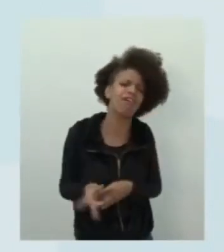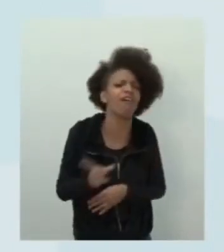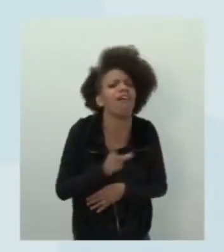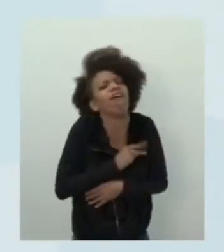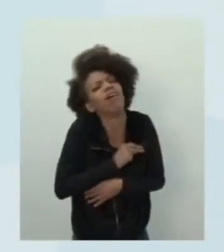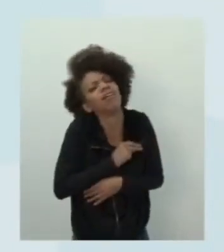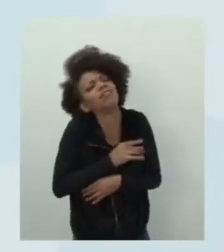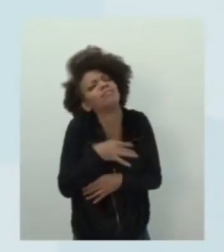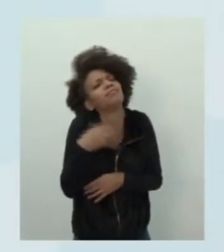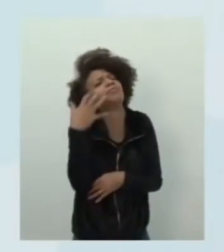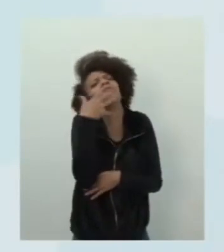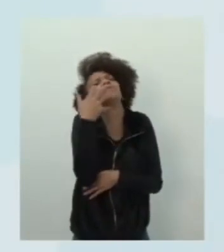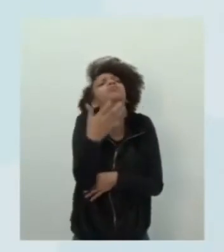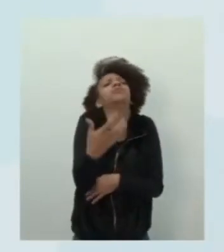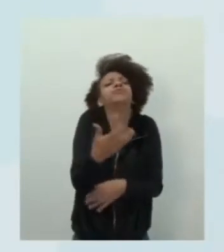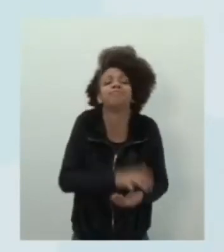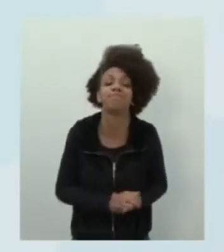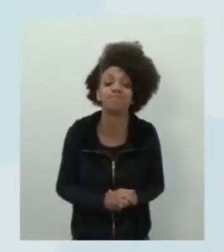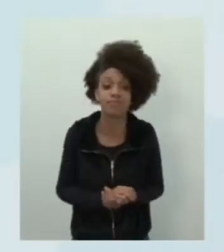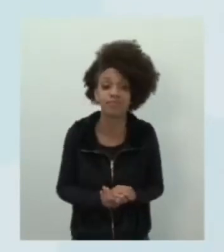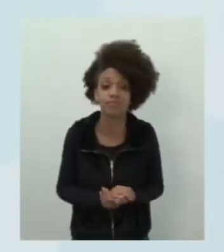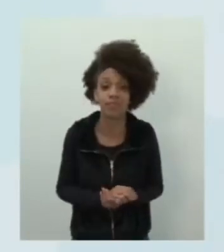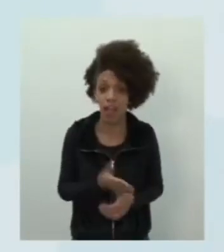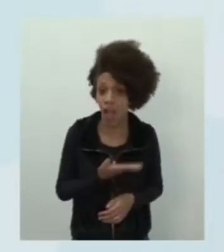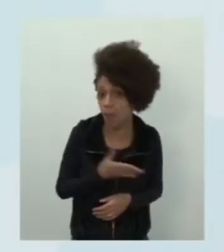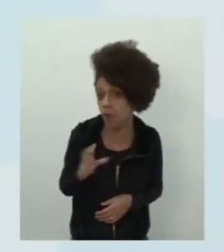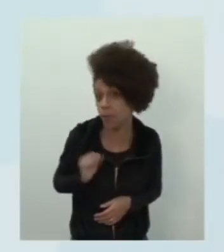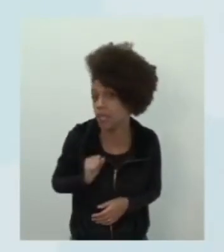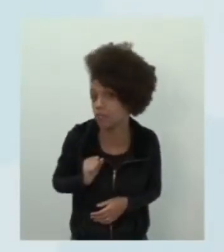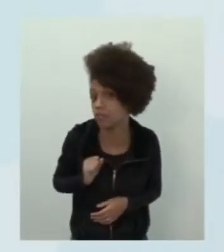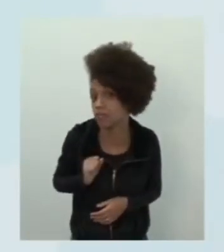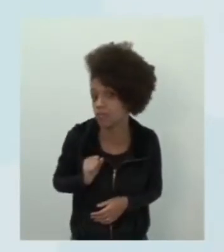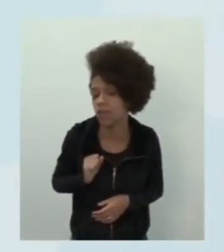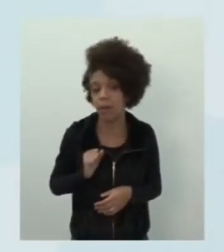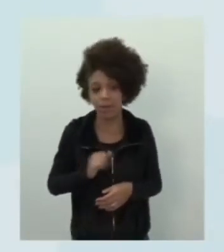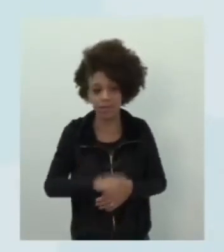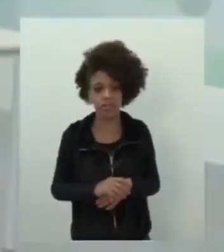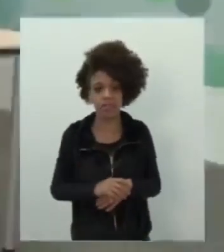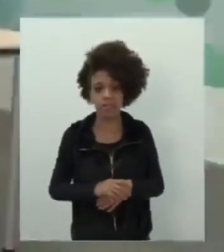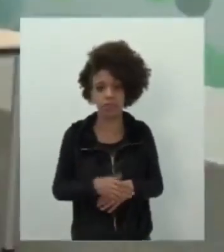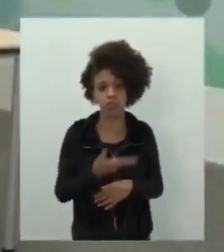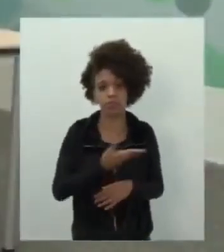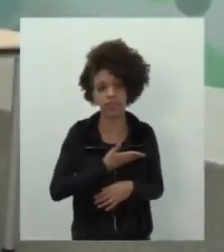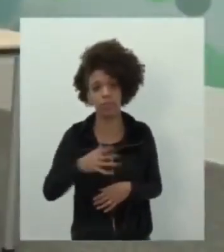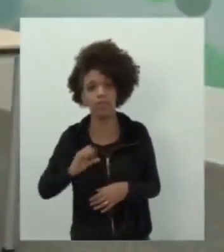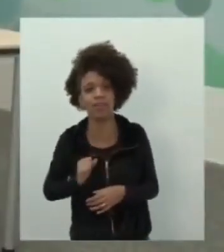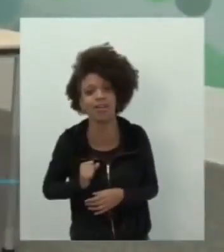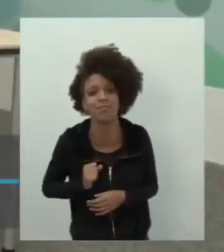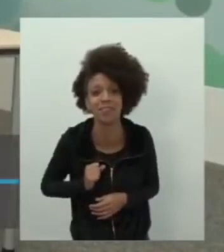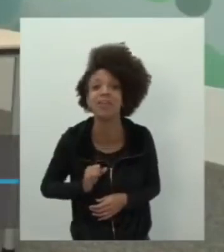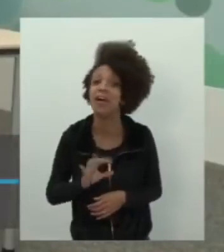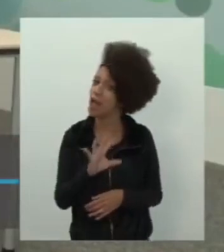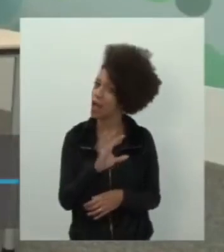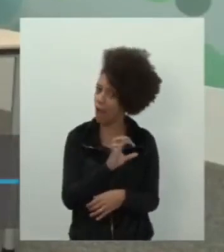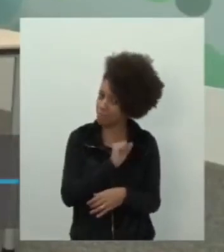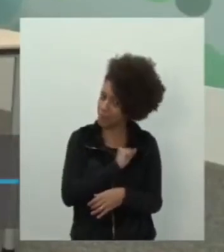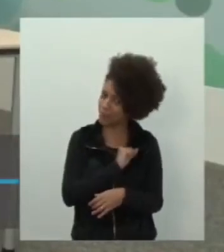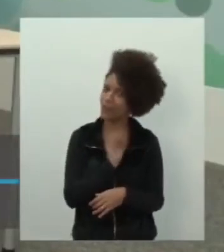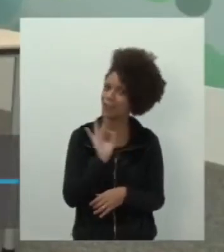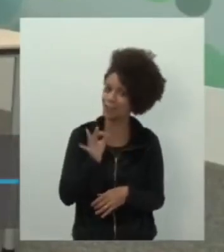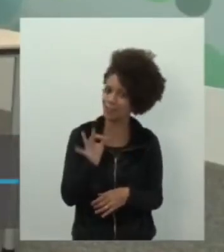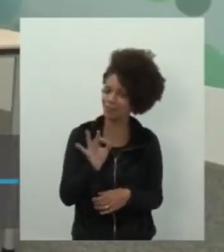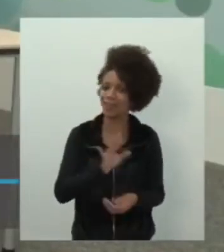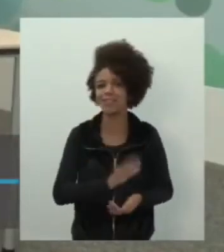senhor velida. Amor, amigo? Falando que é amor aqui. É amor, isso mesmo. Ele chama a mulher de minha senhor, né? Ela